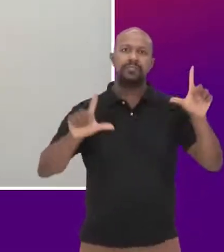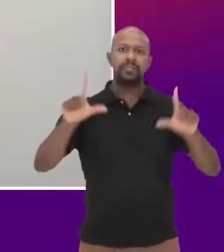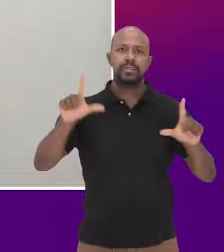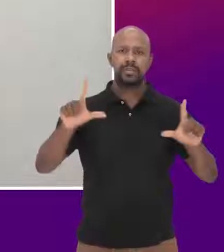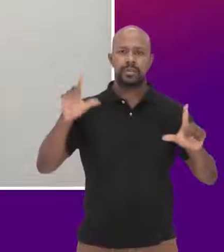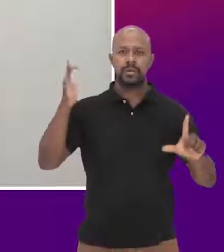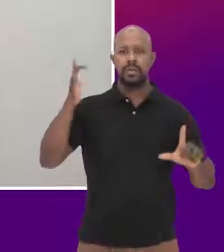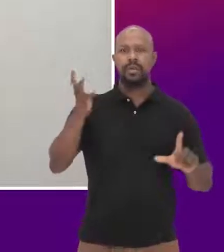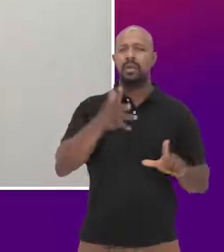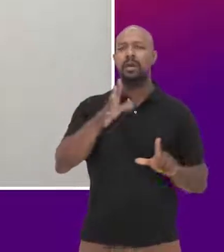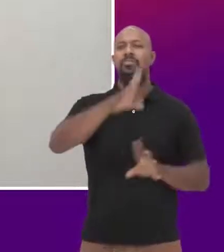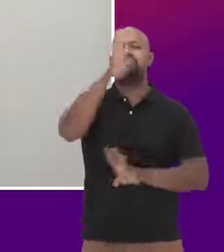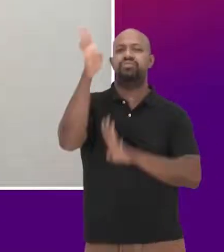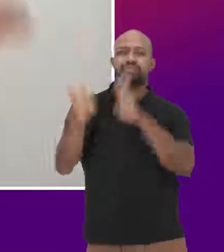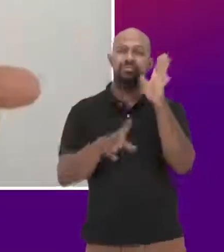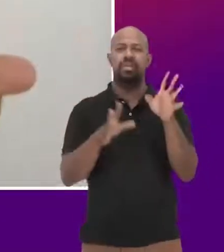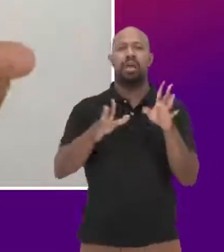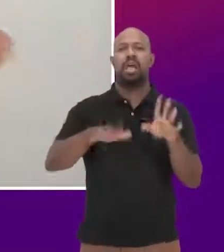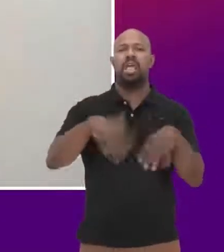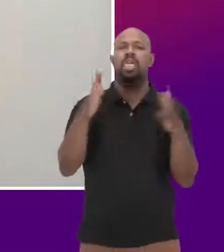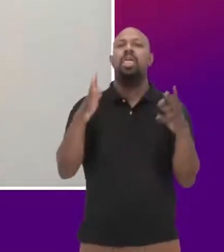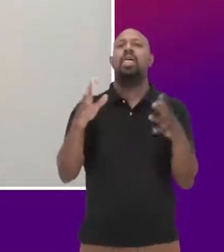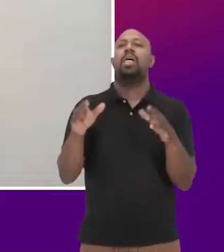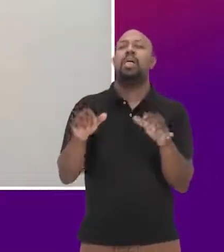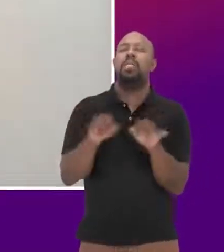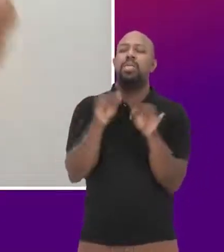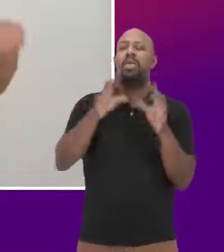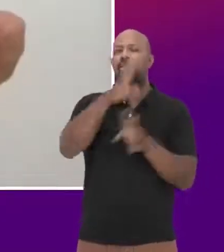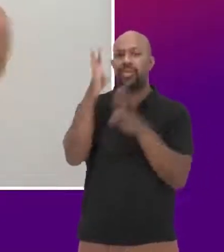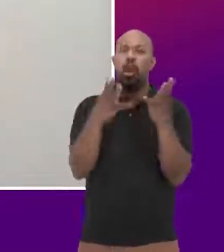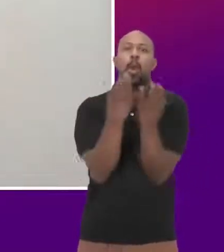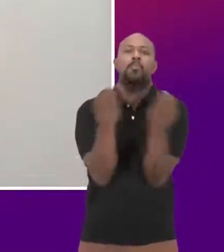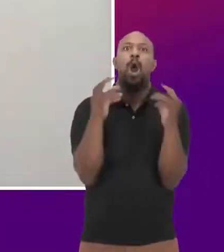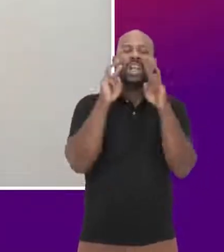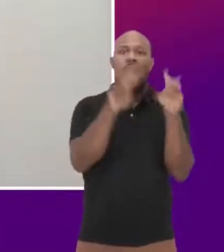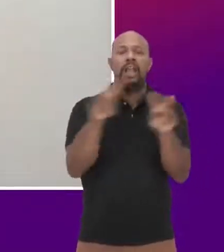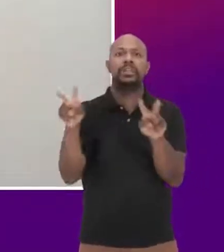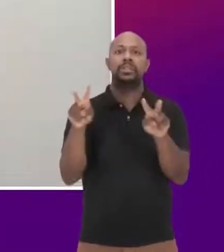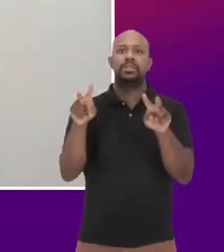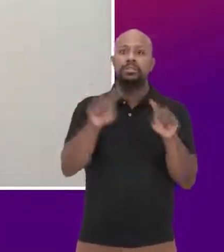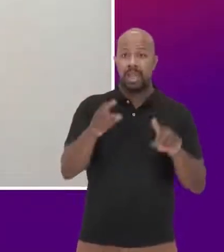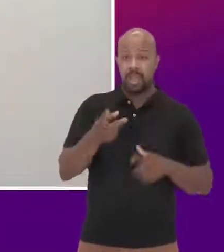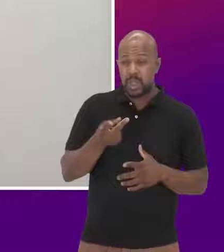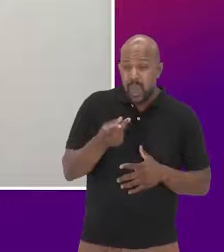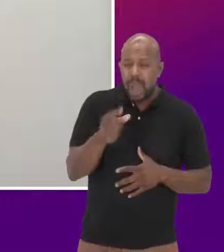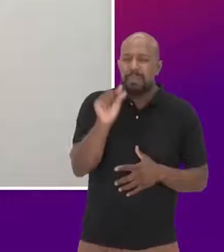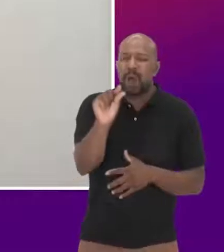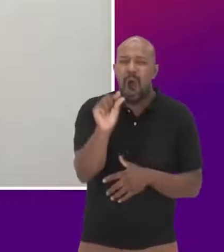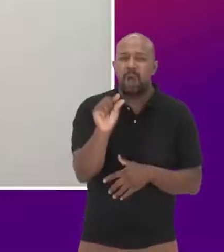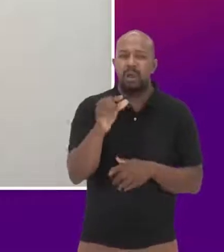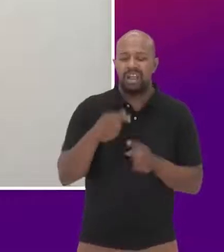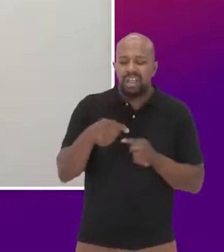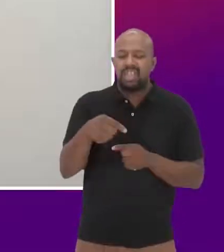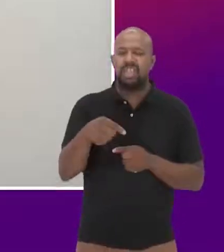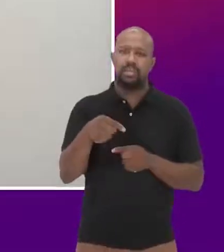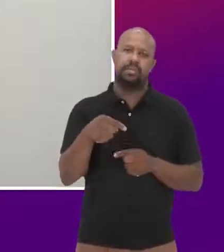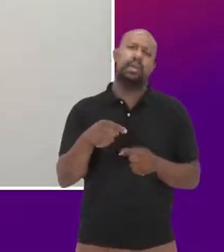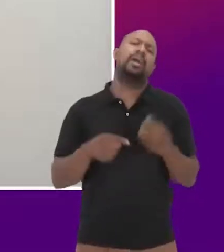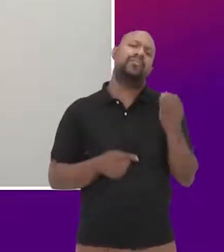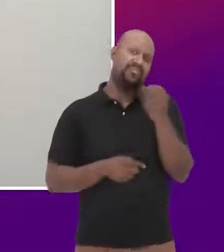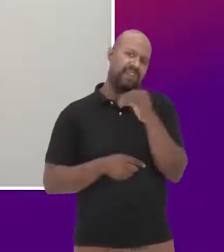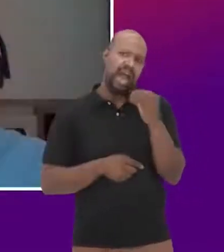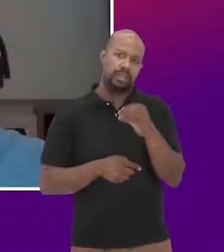televisão vulgarizada, popularesca, com alta audiência, mas que dure pouco, não é